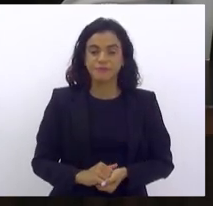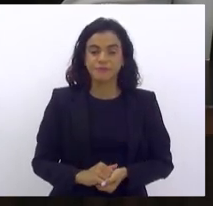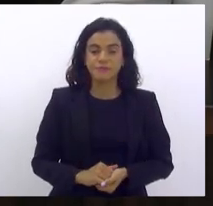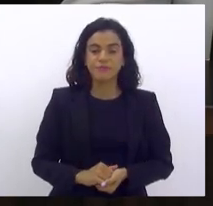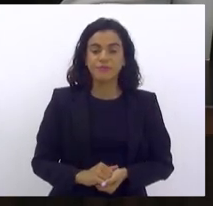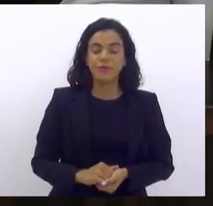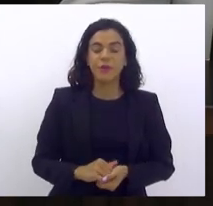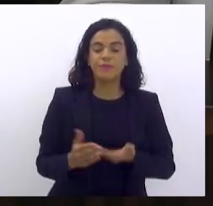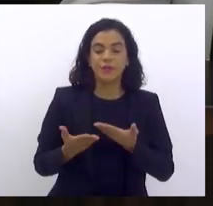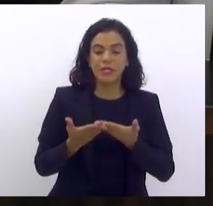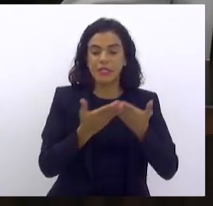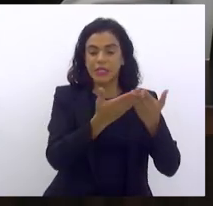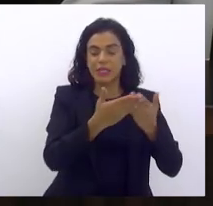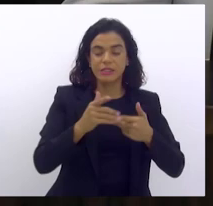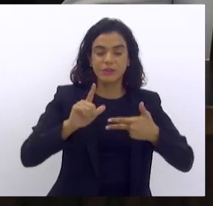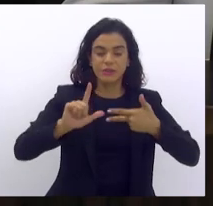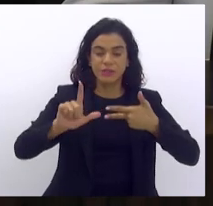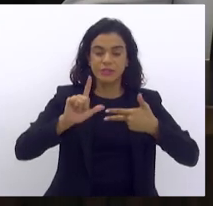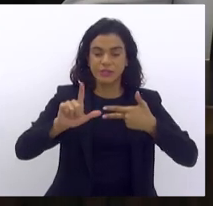Indicação legislativa